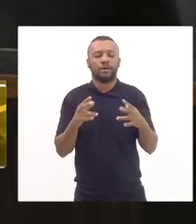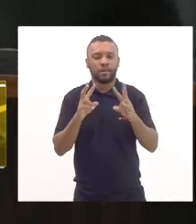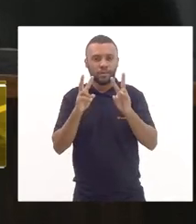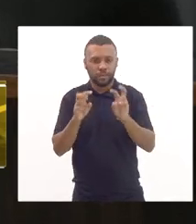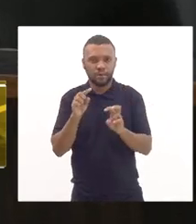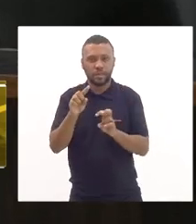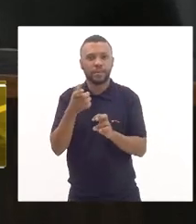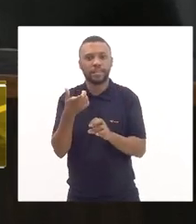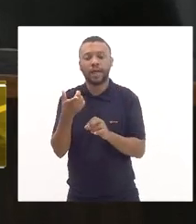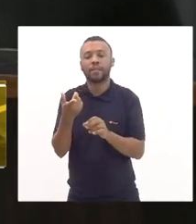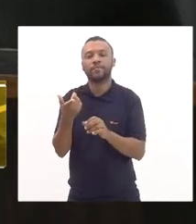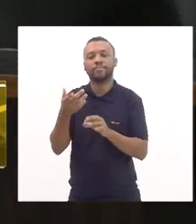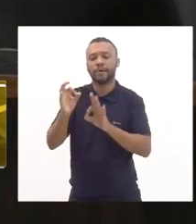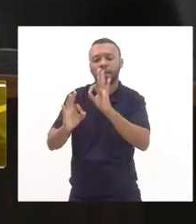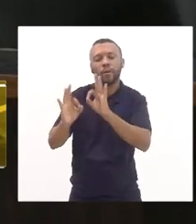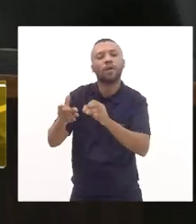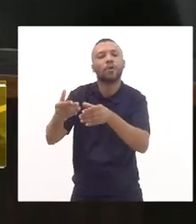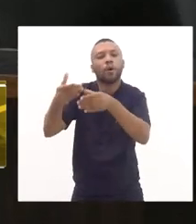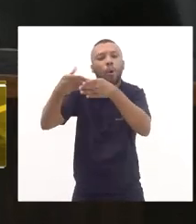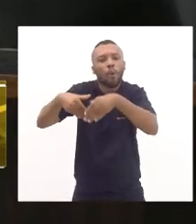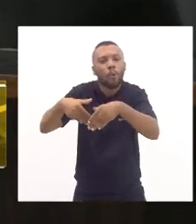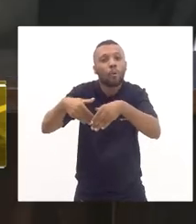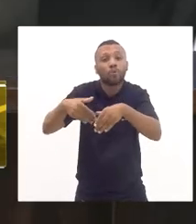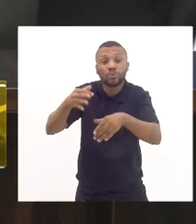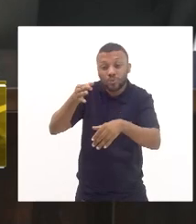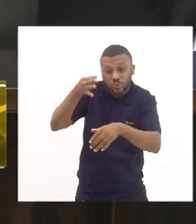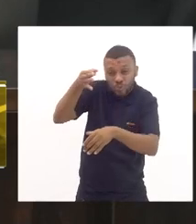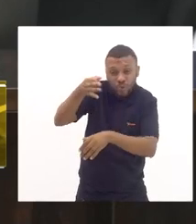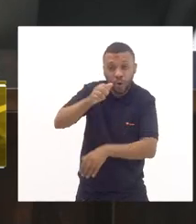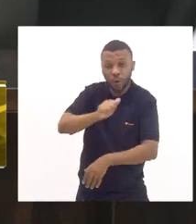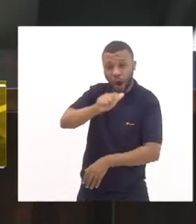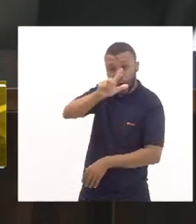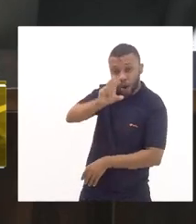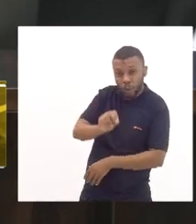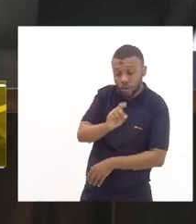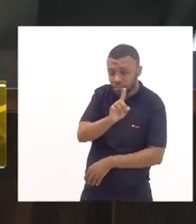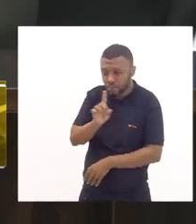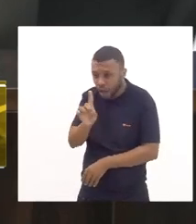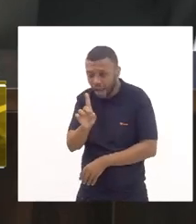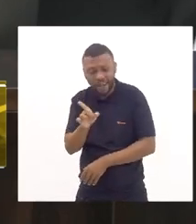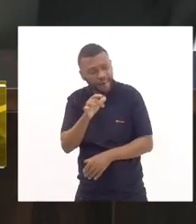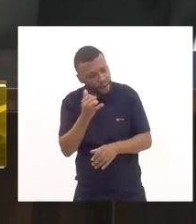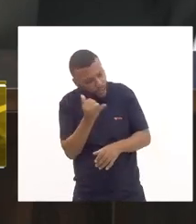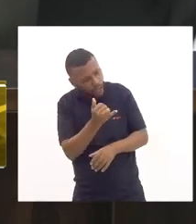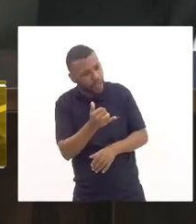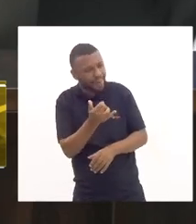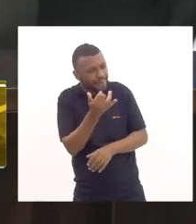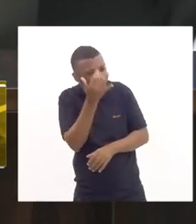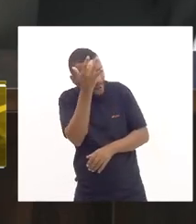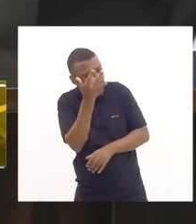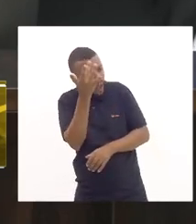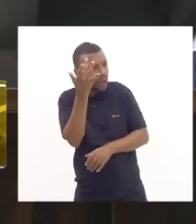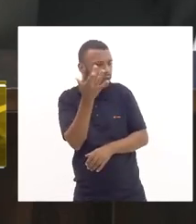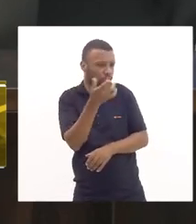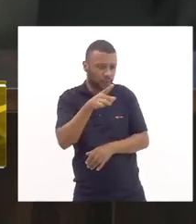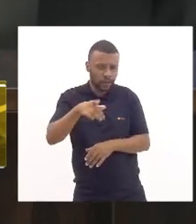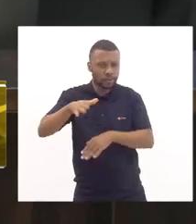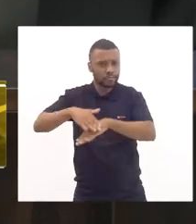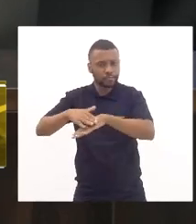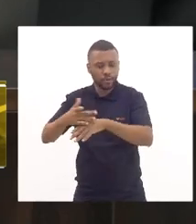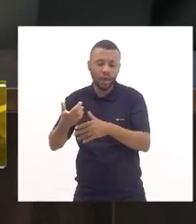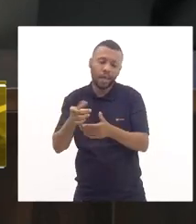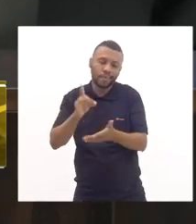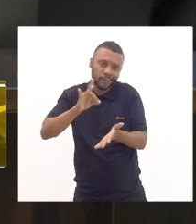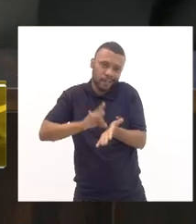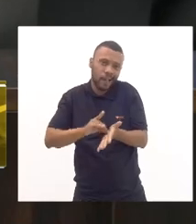fizeram também concurso, né, para que quando um aluno chegasse para você, você falar, é fácil de fazer, aí tu fez para que vocês falassem, não,